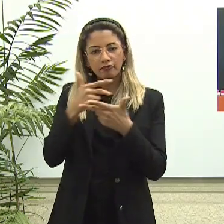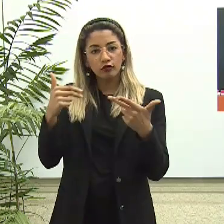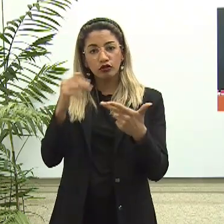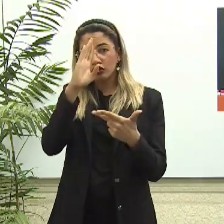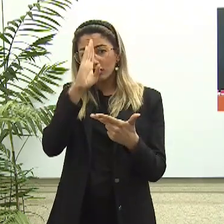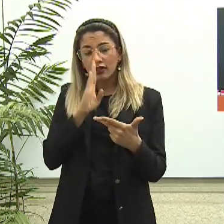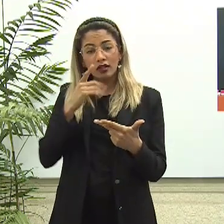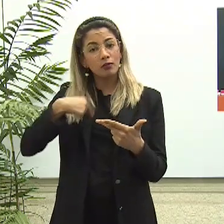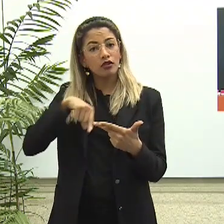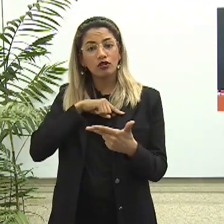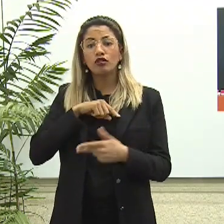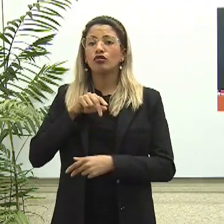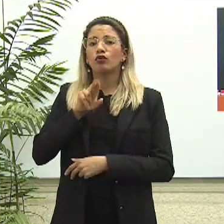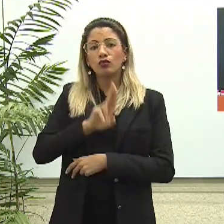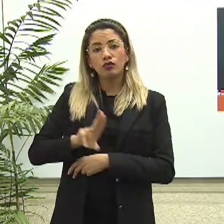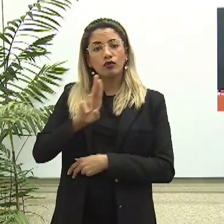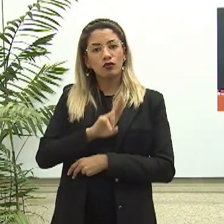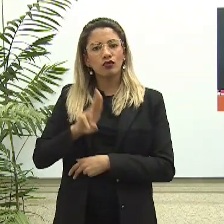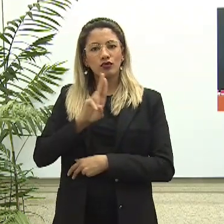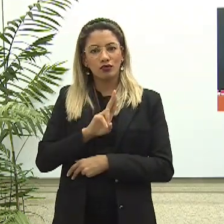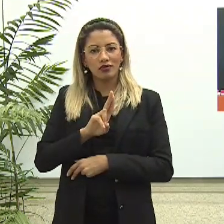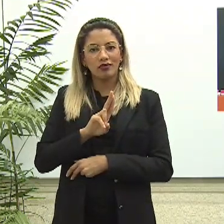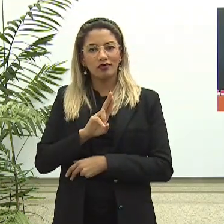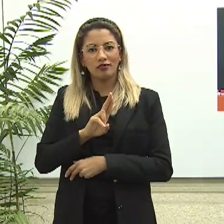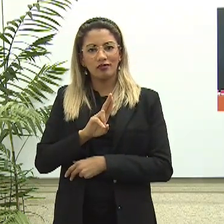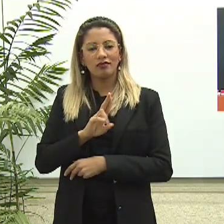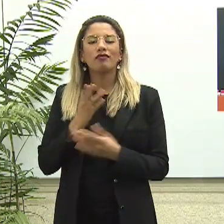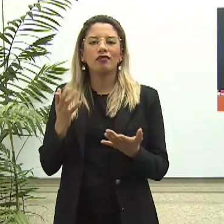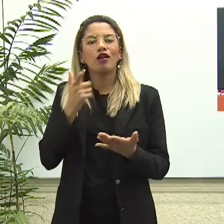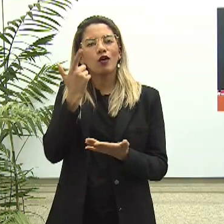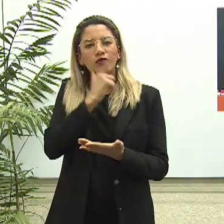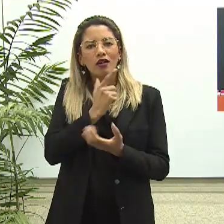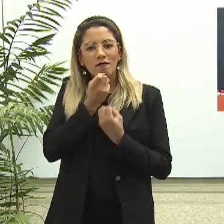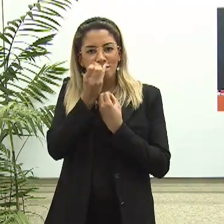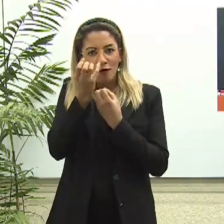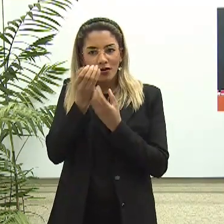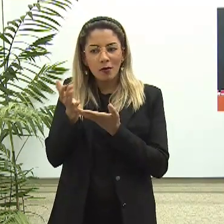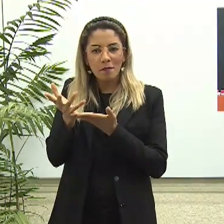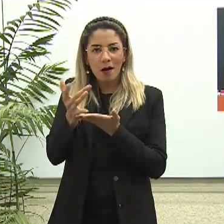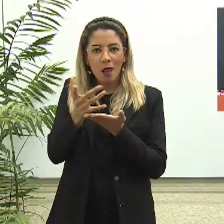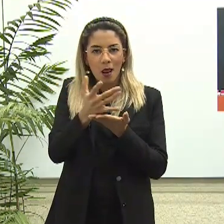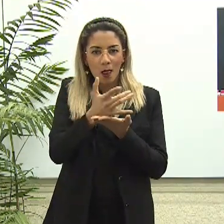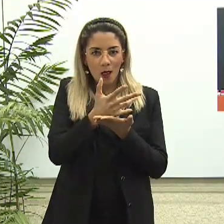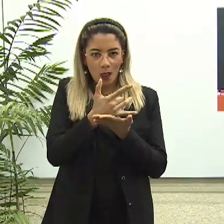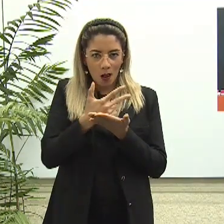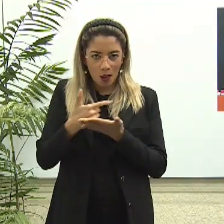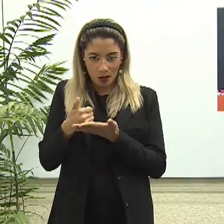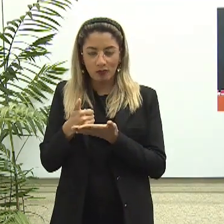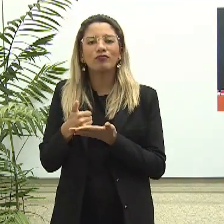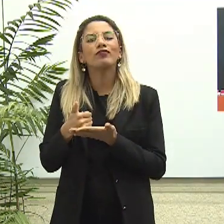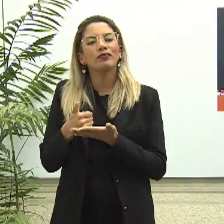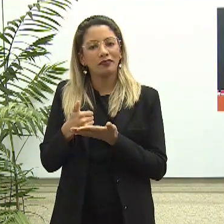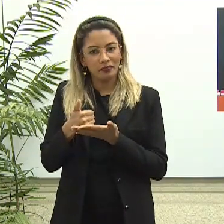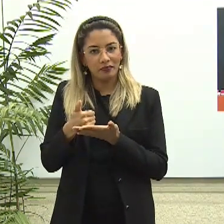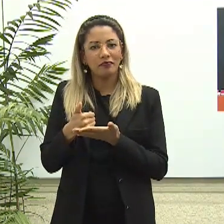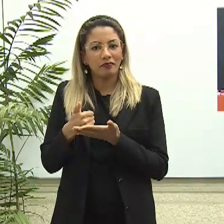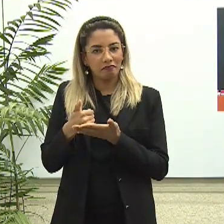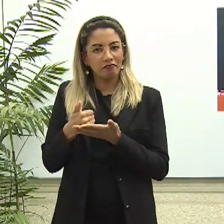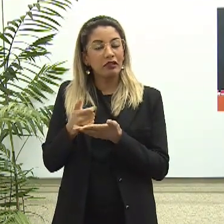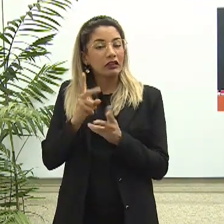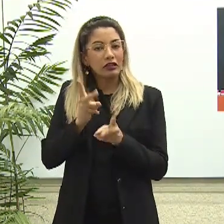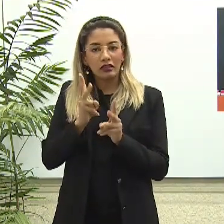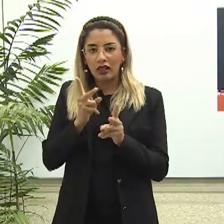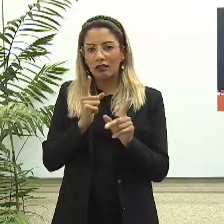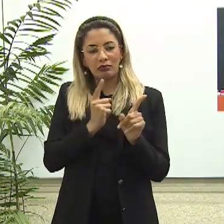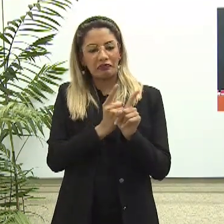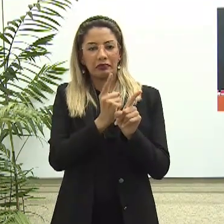ficar usando o tempo todo e entregando mais dados aí ele descobre um belo dia mais um dado sobre Sérgio Amadeu